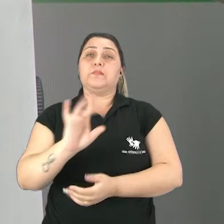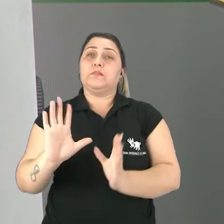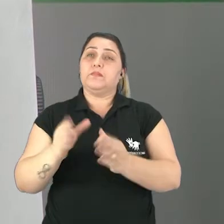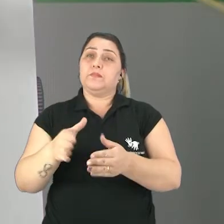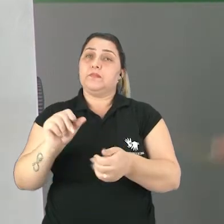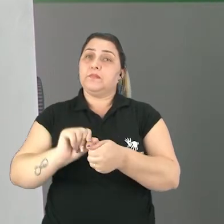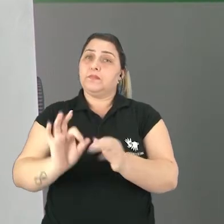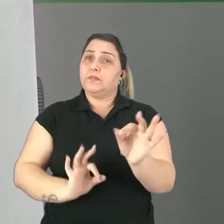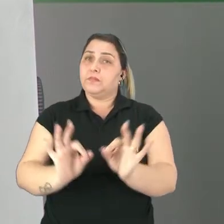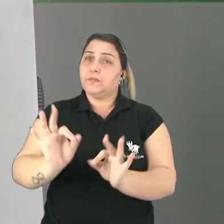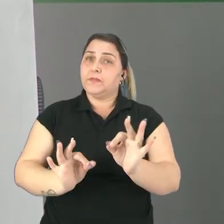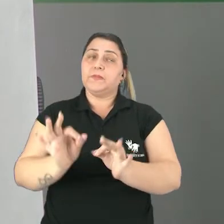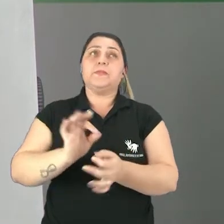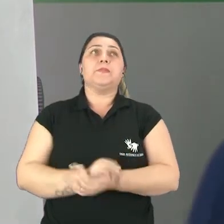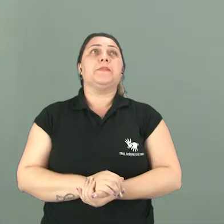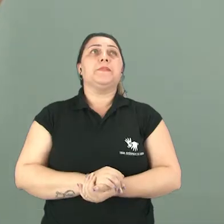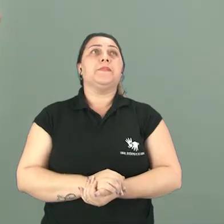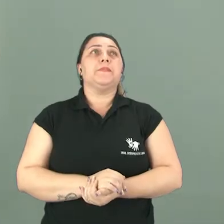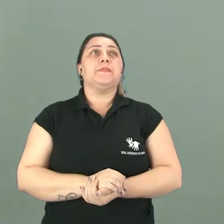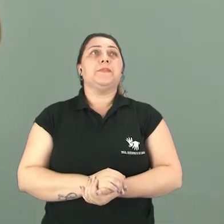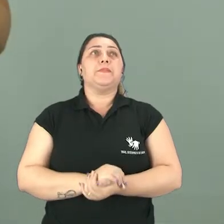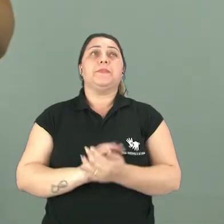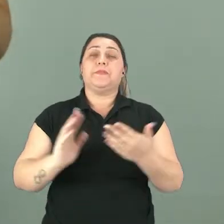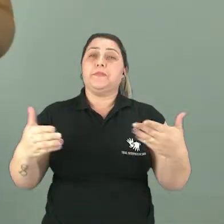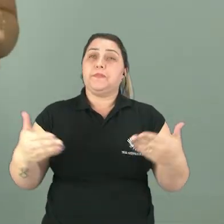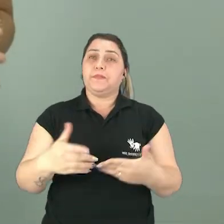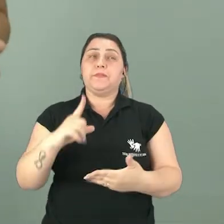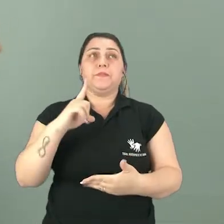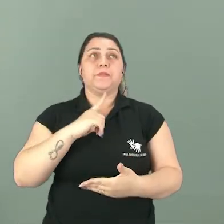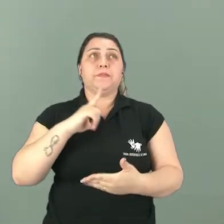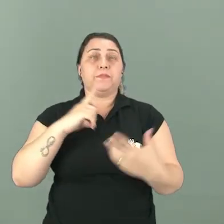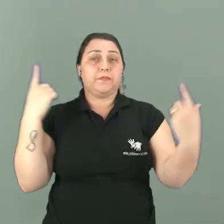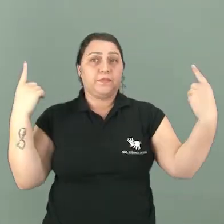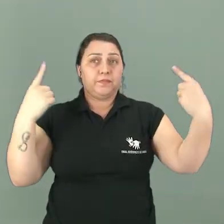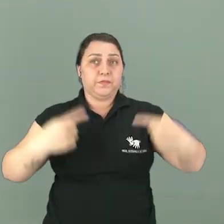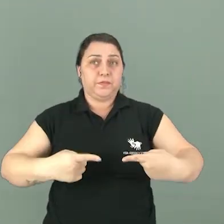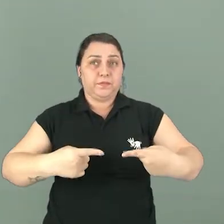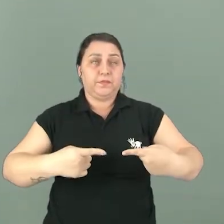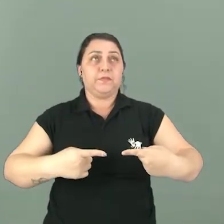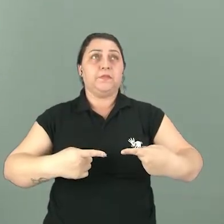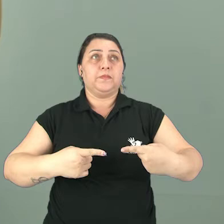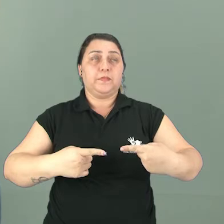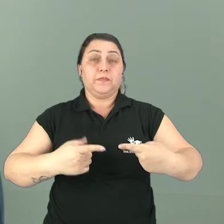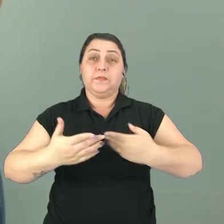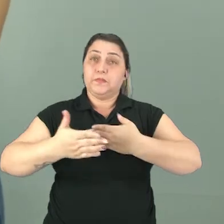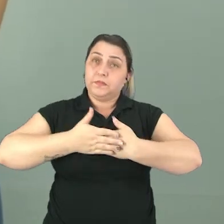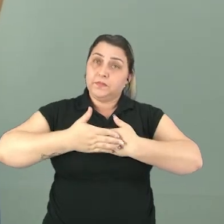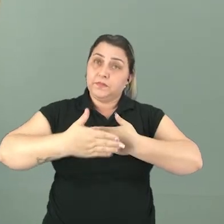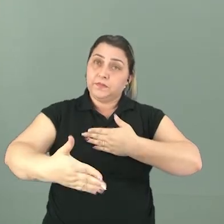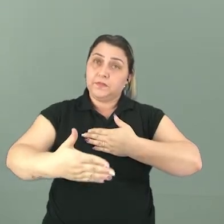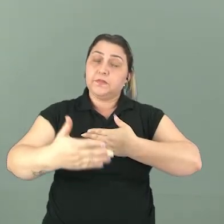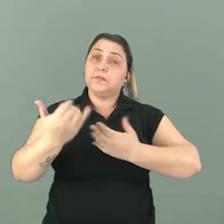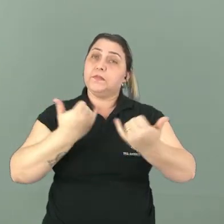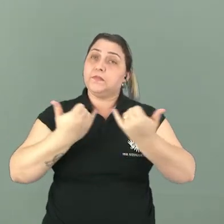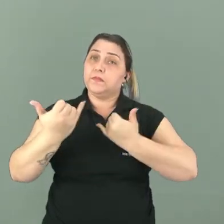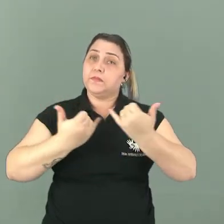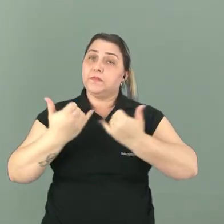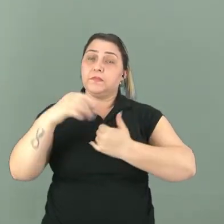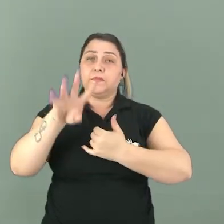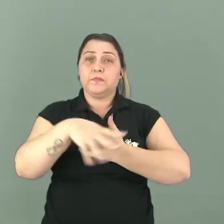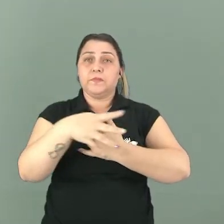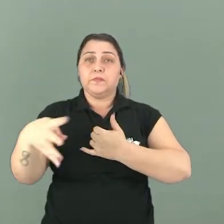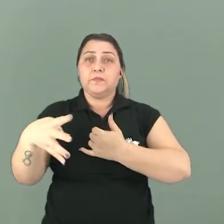um conseguiu confeccionar. E agora nós temos um desafio, que é, a partir dos dados desta